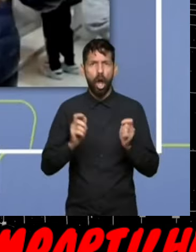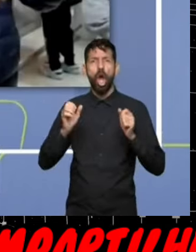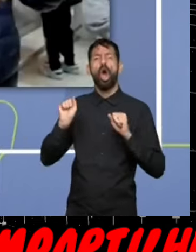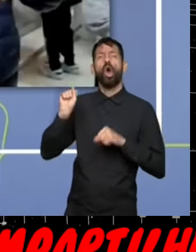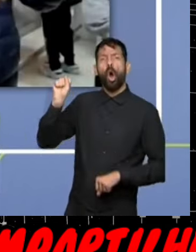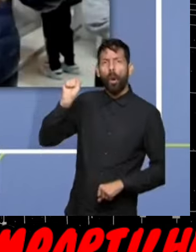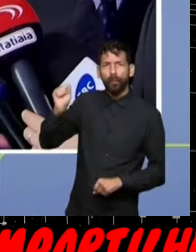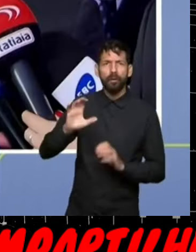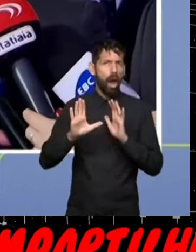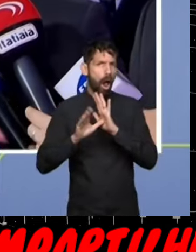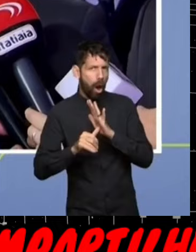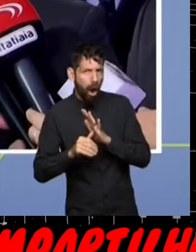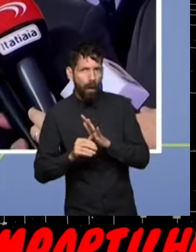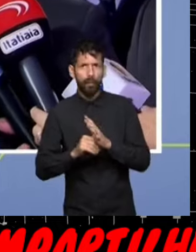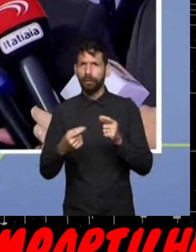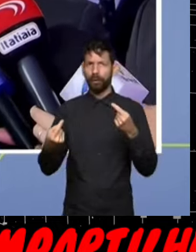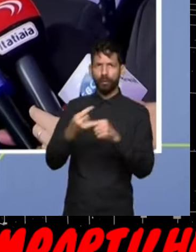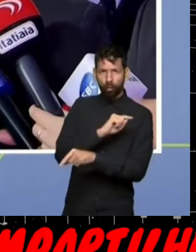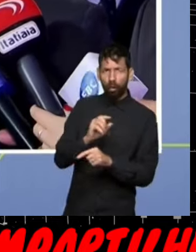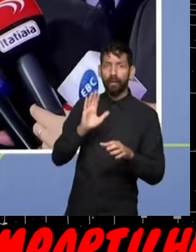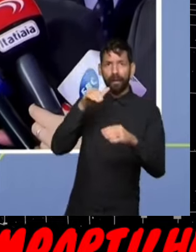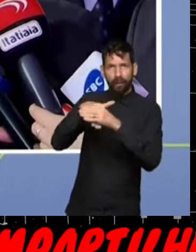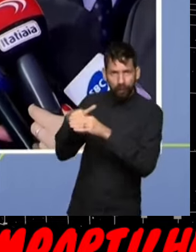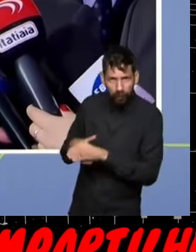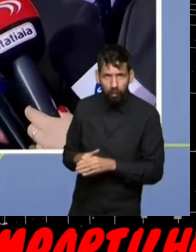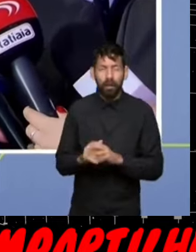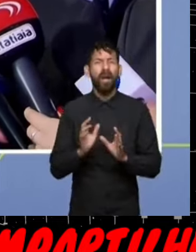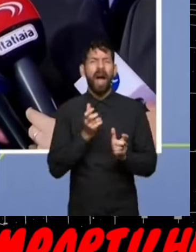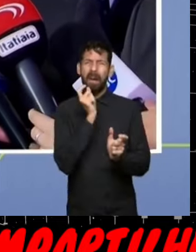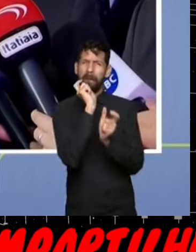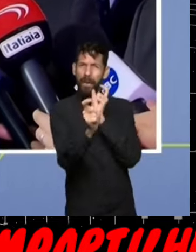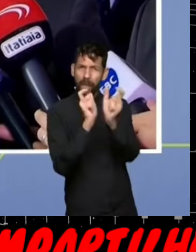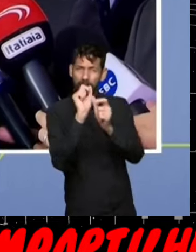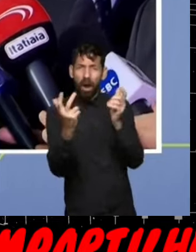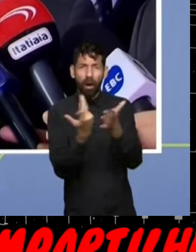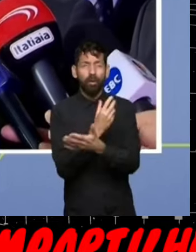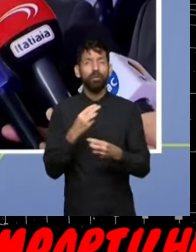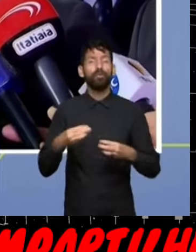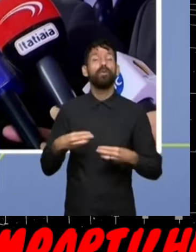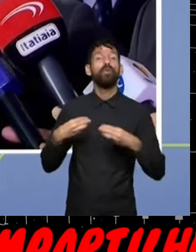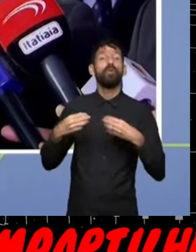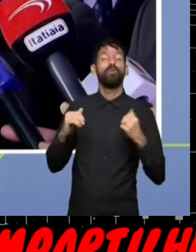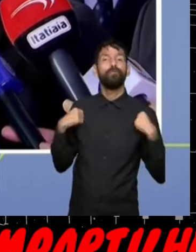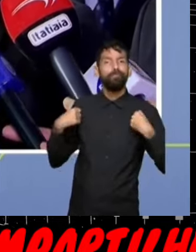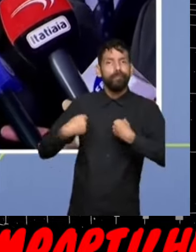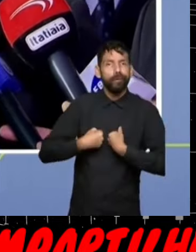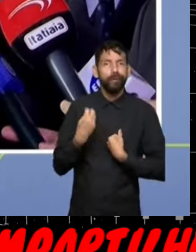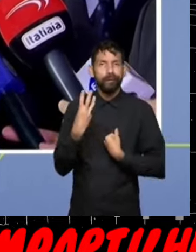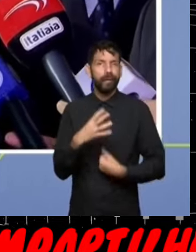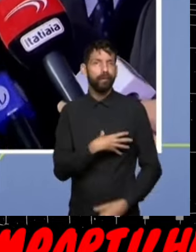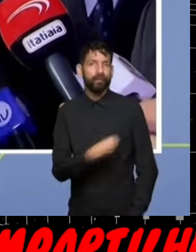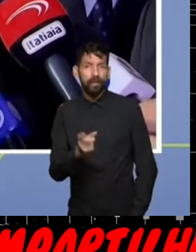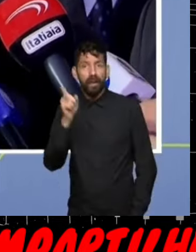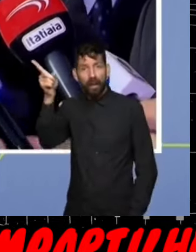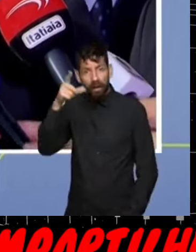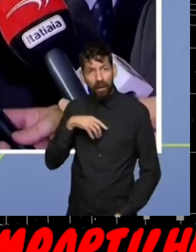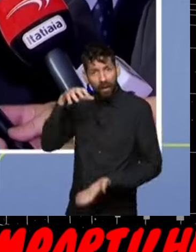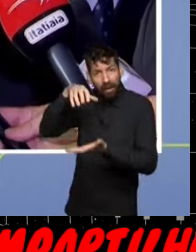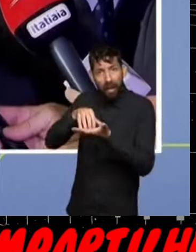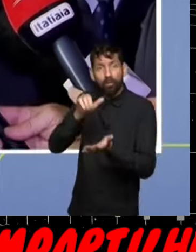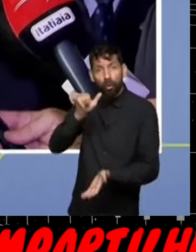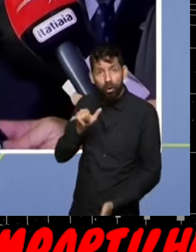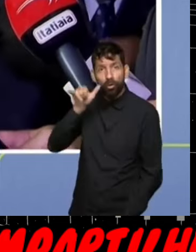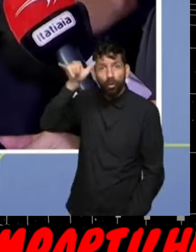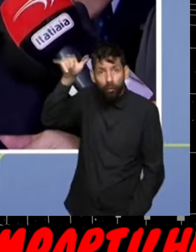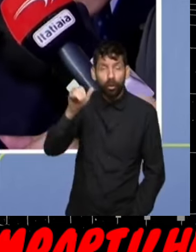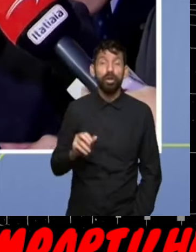comunista, ladrão e fraudador das eleições. As ofensas ocorreram quando o ministro, a esposa e três filhos estavam na sala de embarque